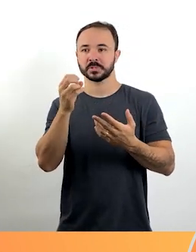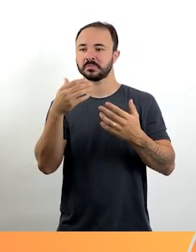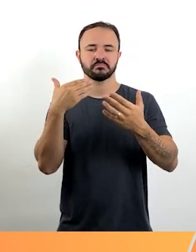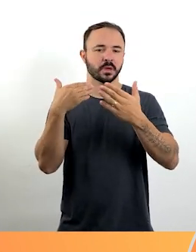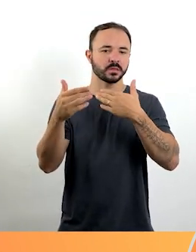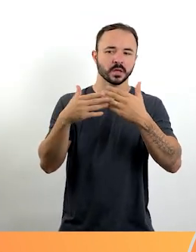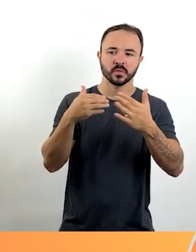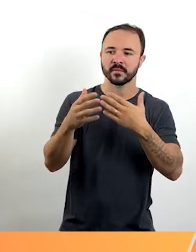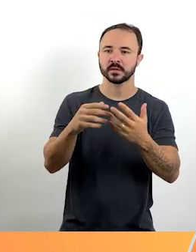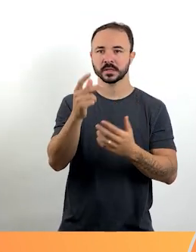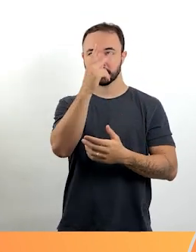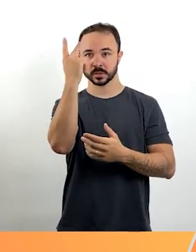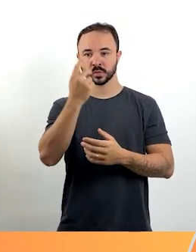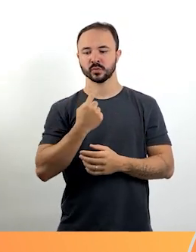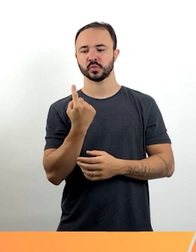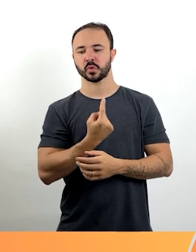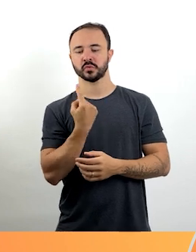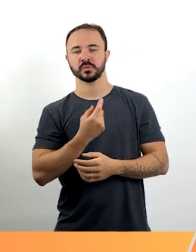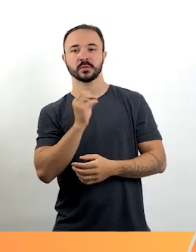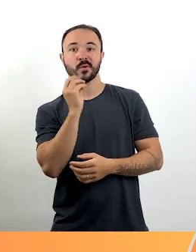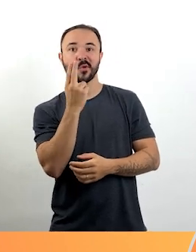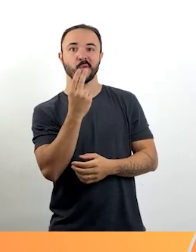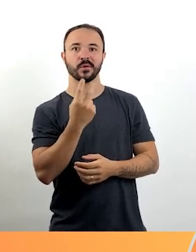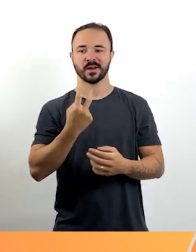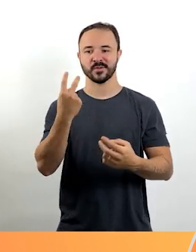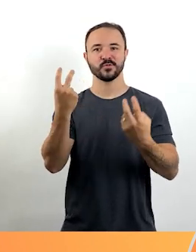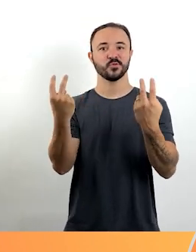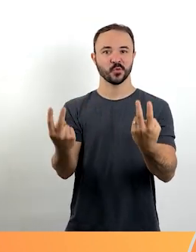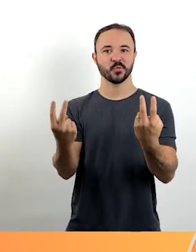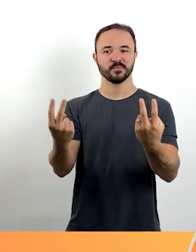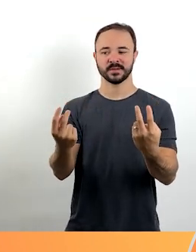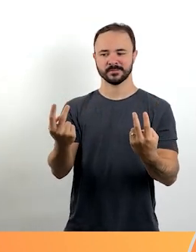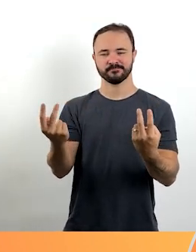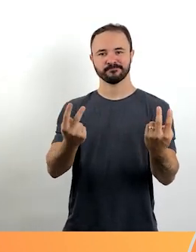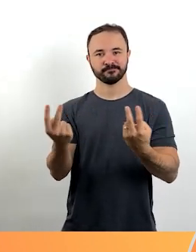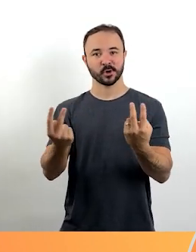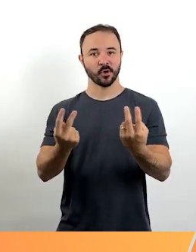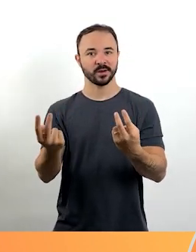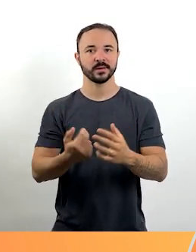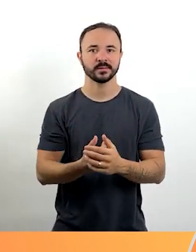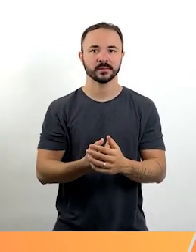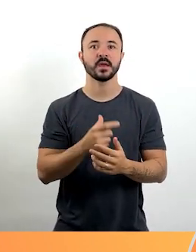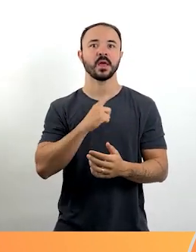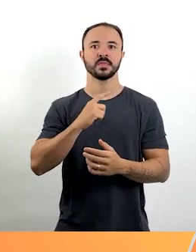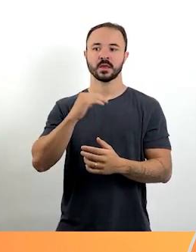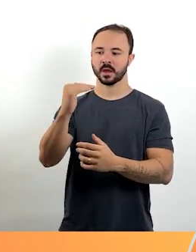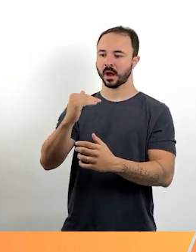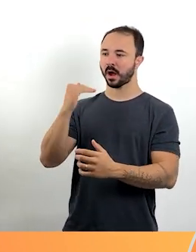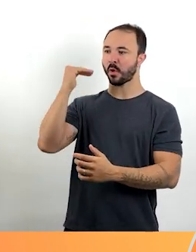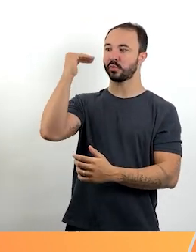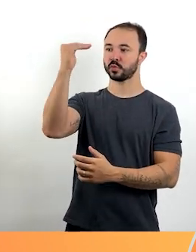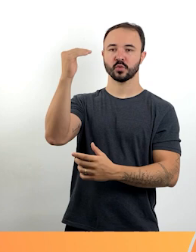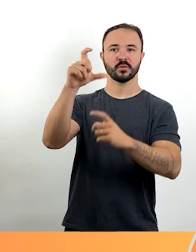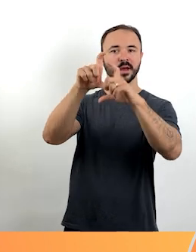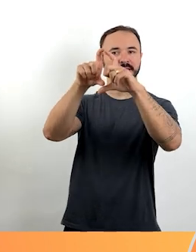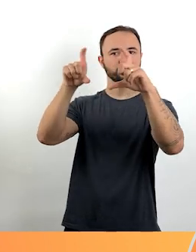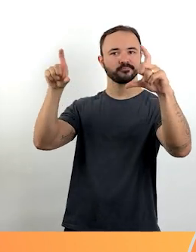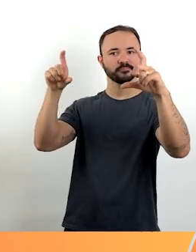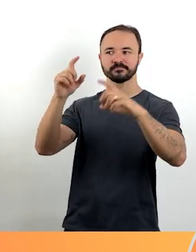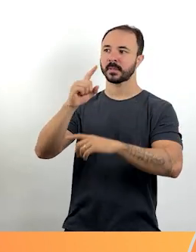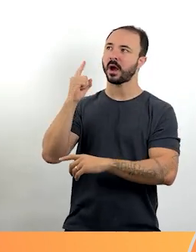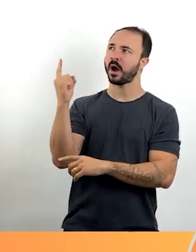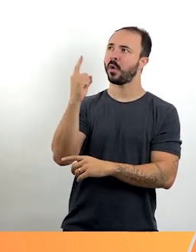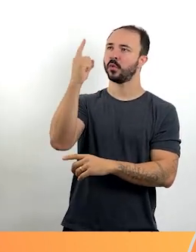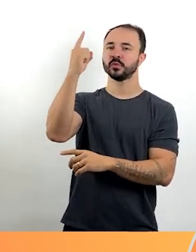disputas individuais, como para as disputas em duplas, o badminton vai ter a altura da rede do badminton,